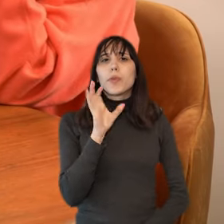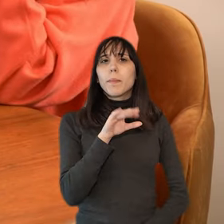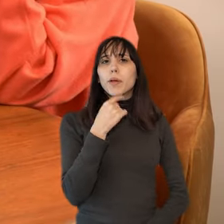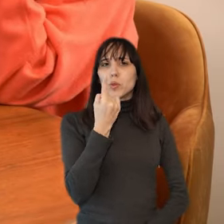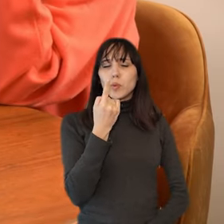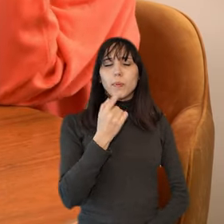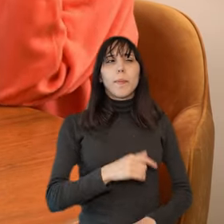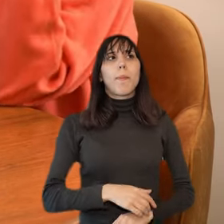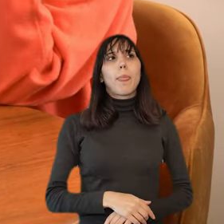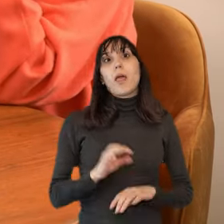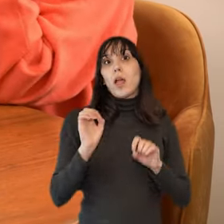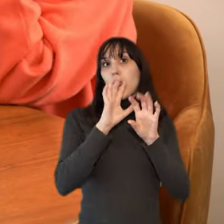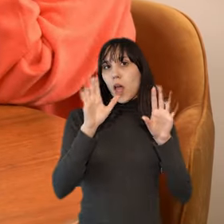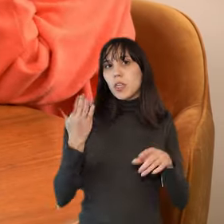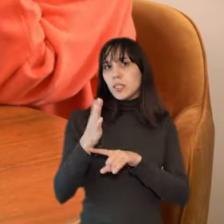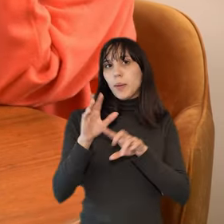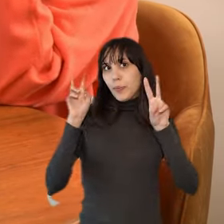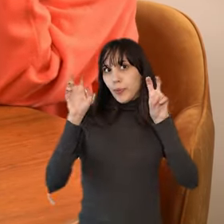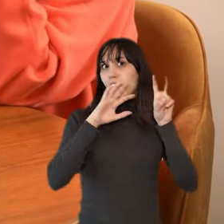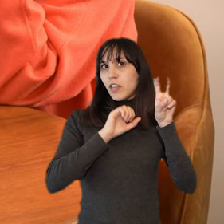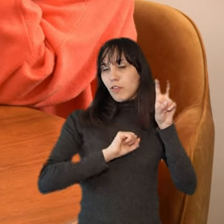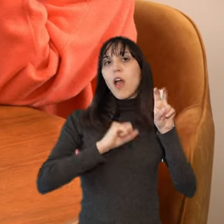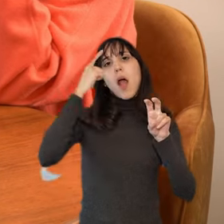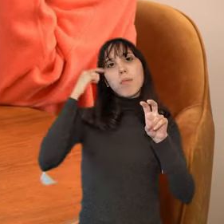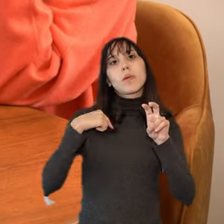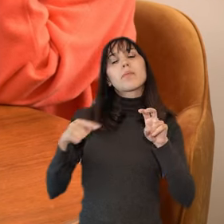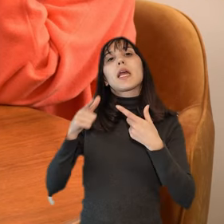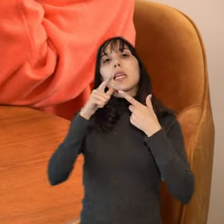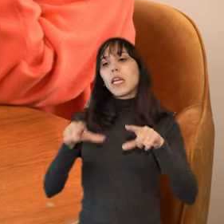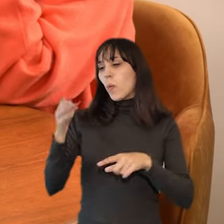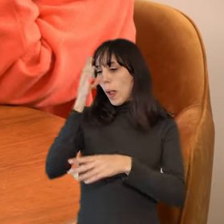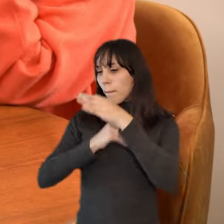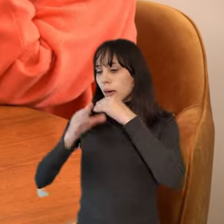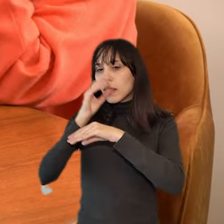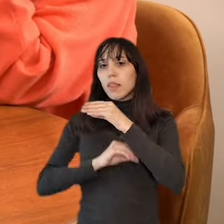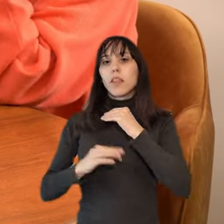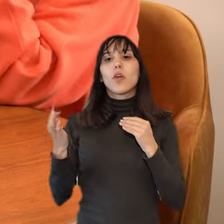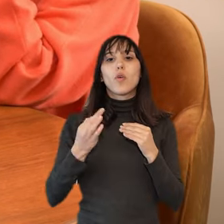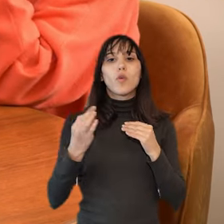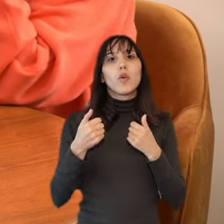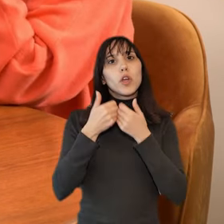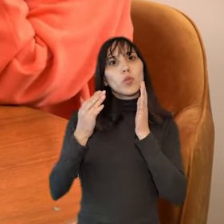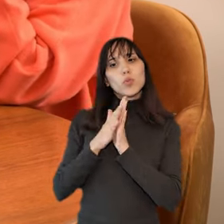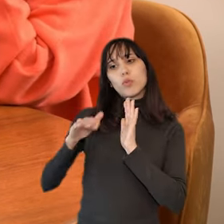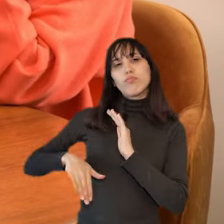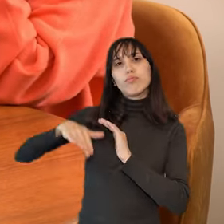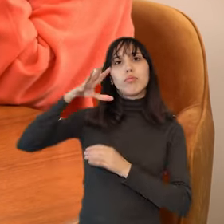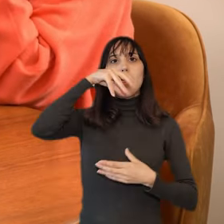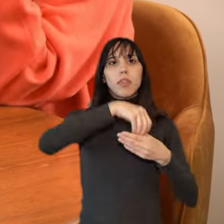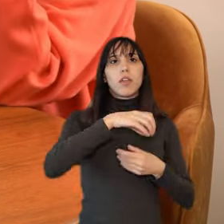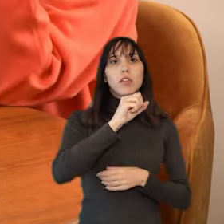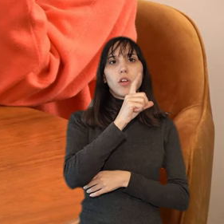é Claro Este foi o exemplo do meu filho sei bem em que línguas é que ele aprendeu tudo e todo o ensino que teve na Clown